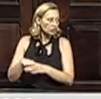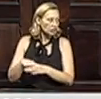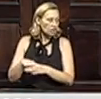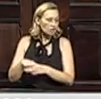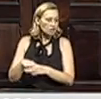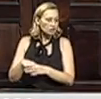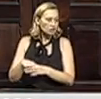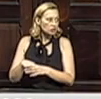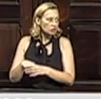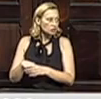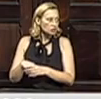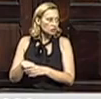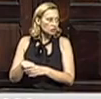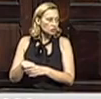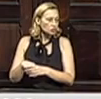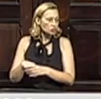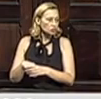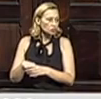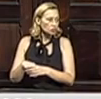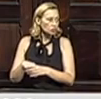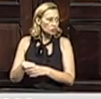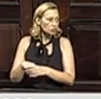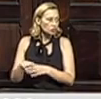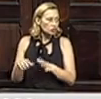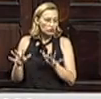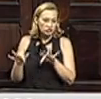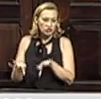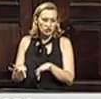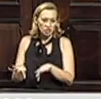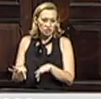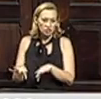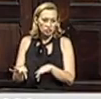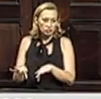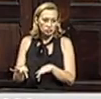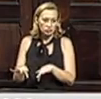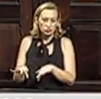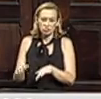dia. Por favor, no final, vamos fazer as declarações.